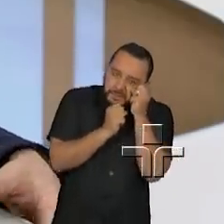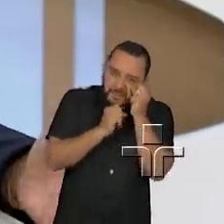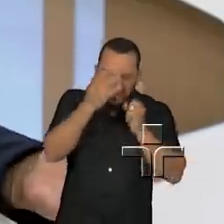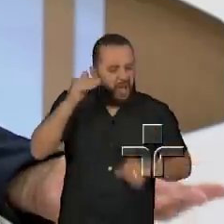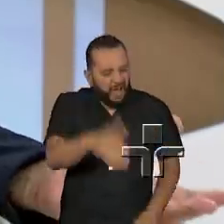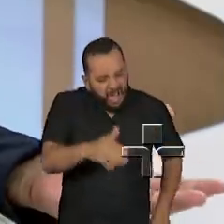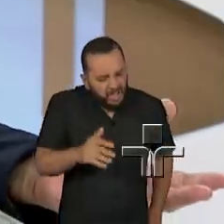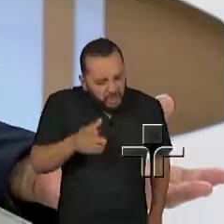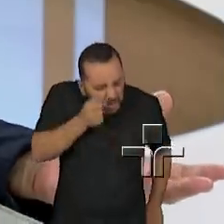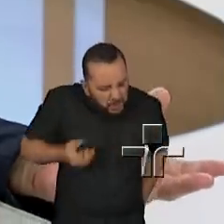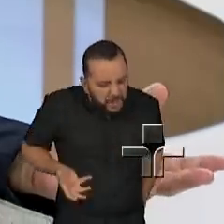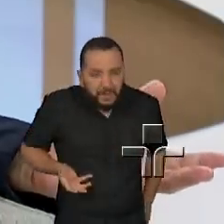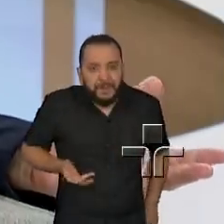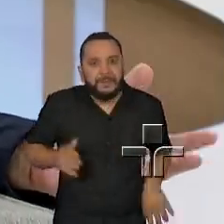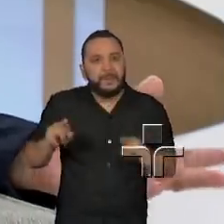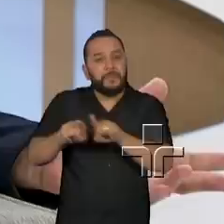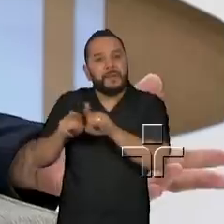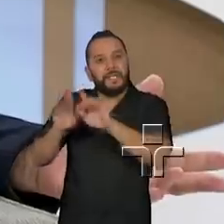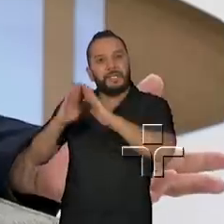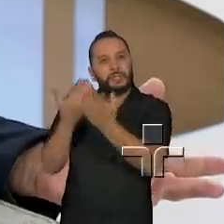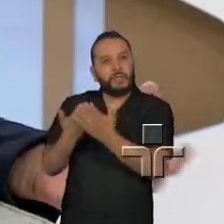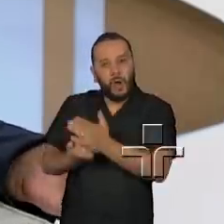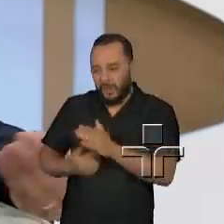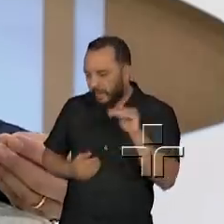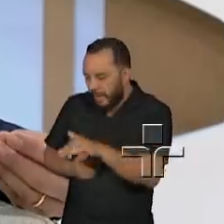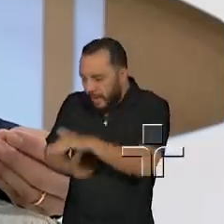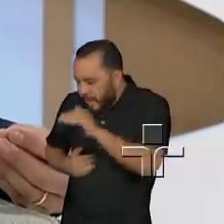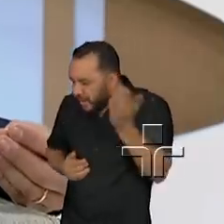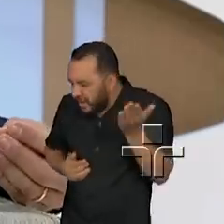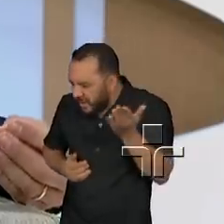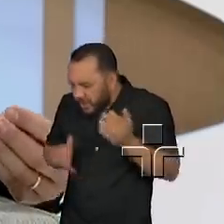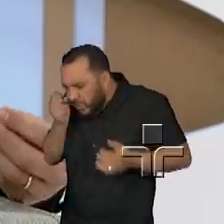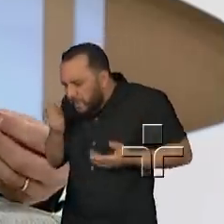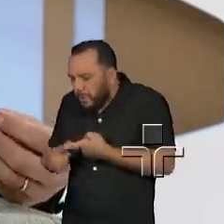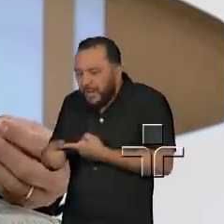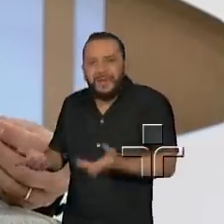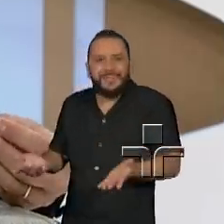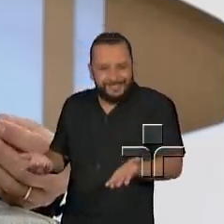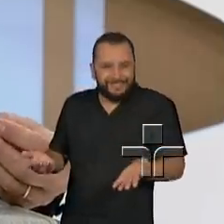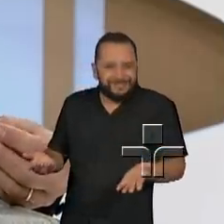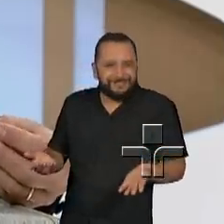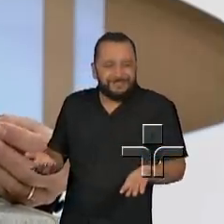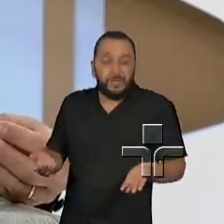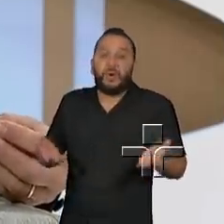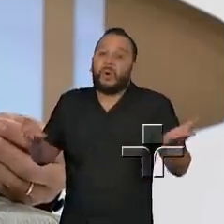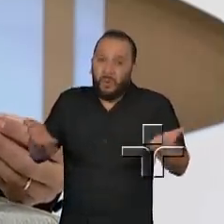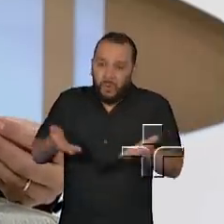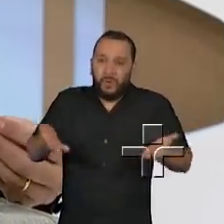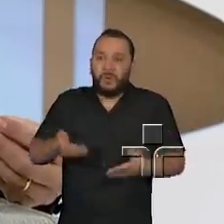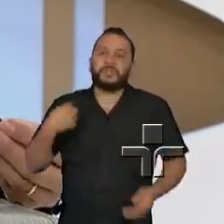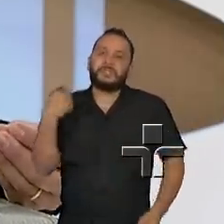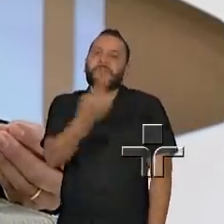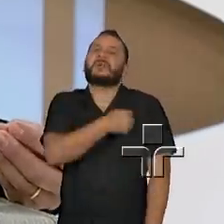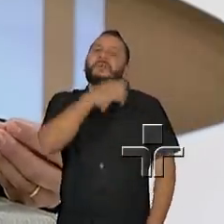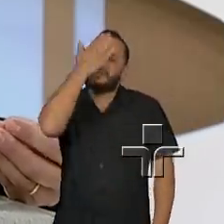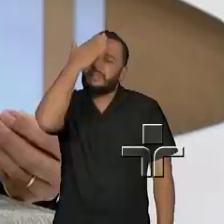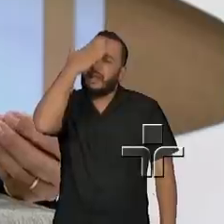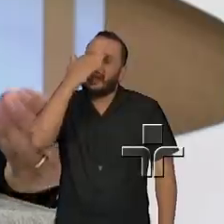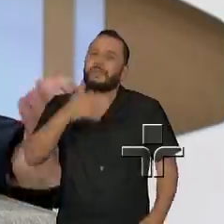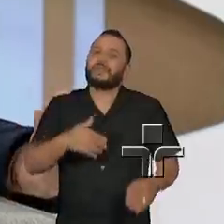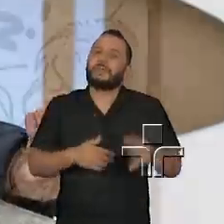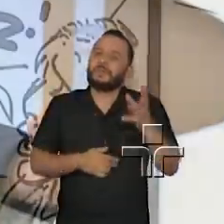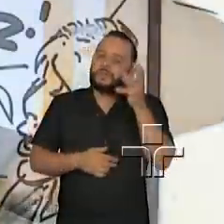tem até uma palavra para isso, né? Karoshi. O que acontece? Hoje a gente sabe que o sono é fundamental